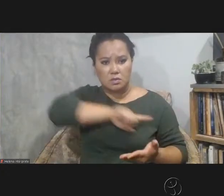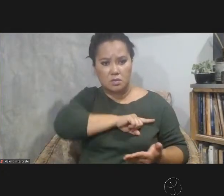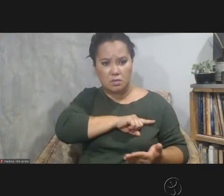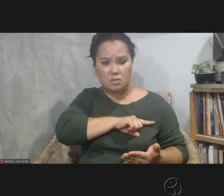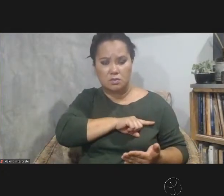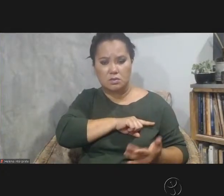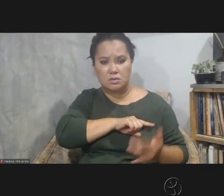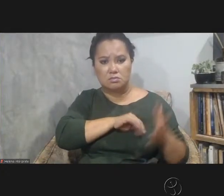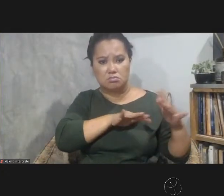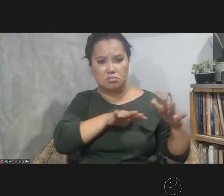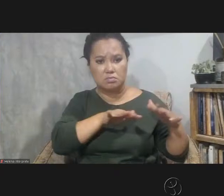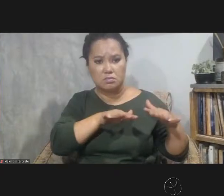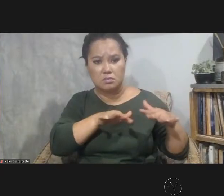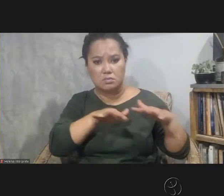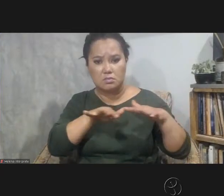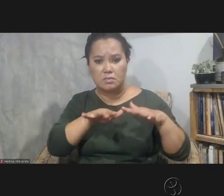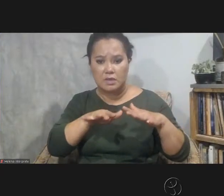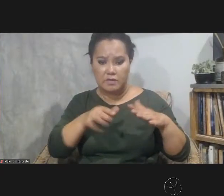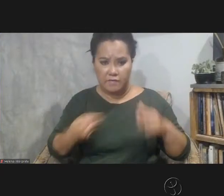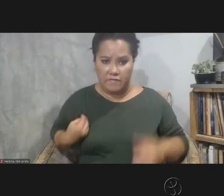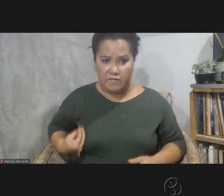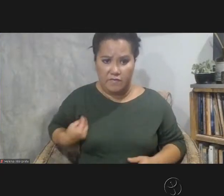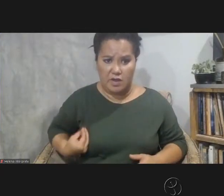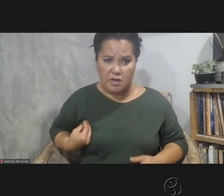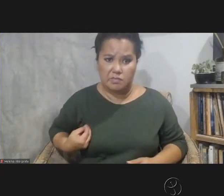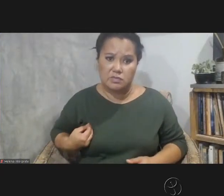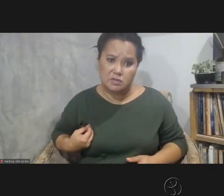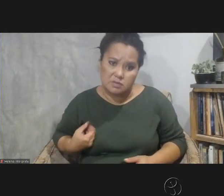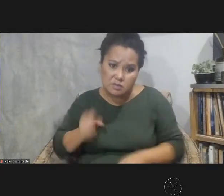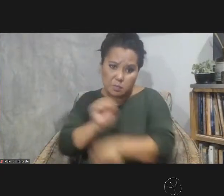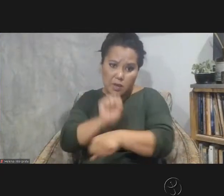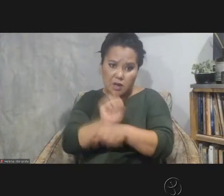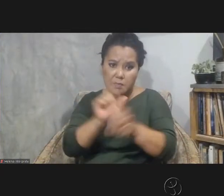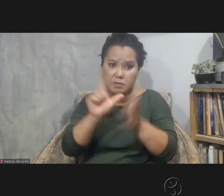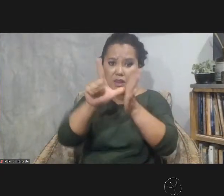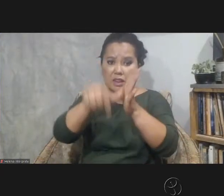era pós-pandemia, algo que retomarei.